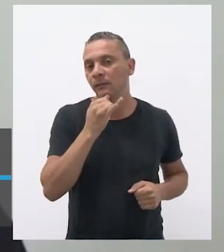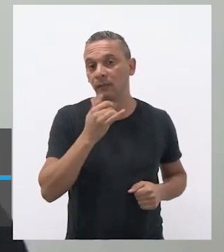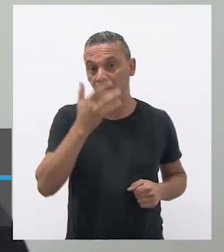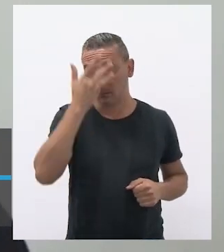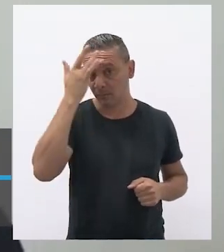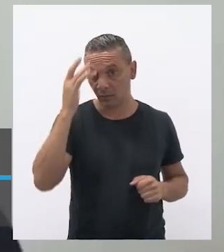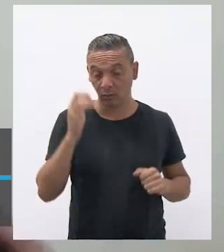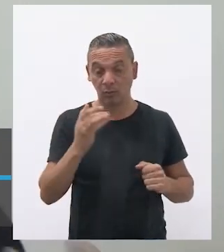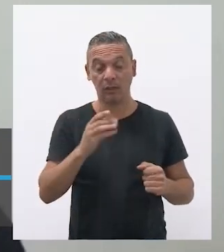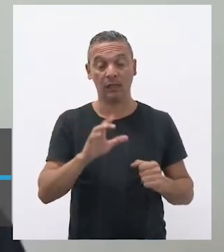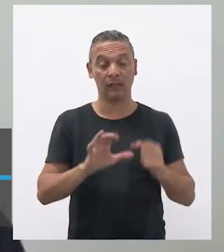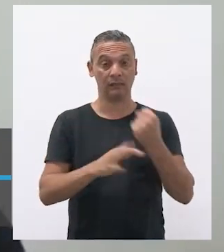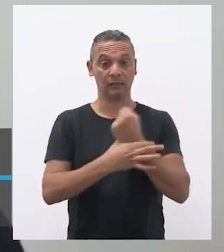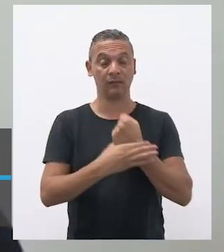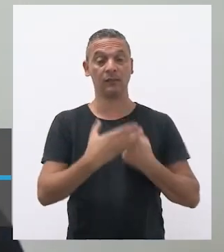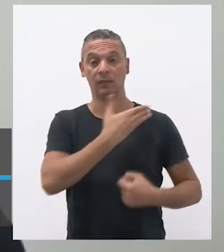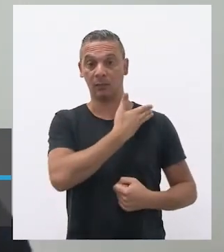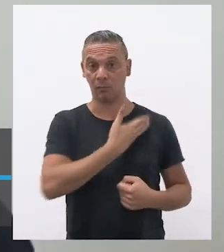que chama